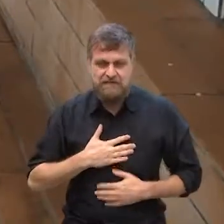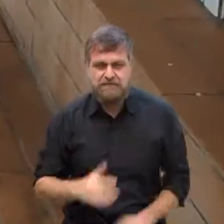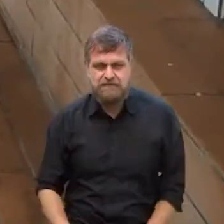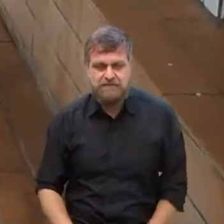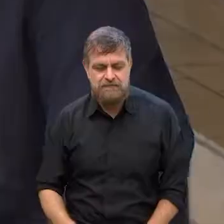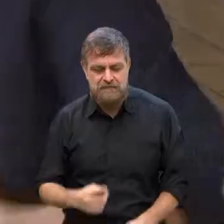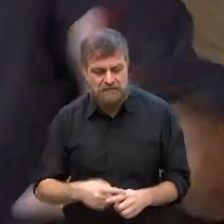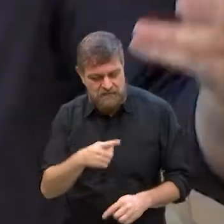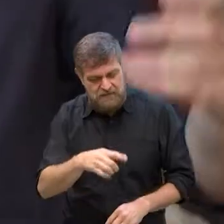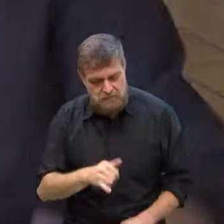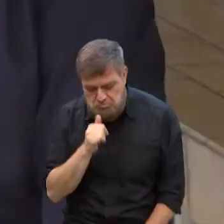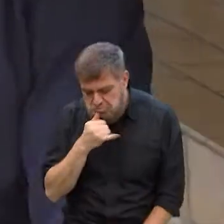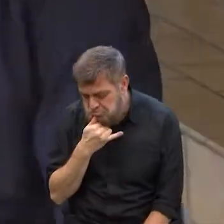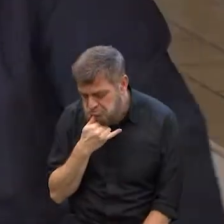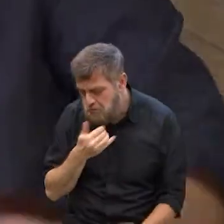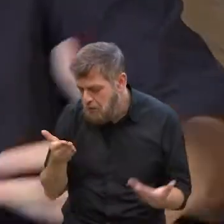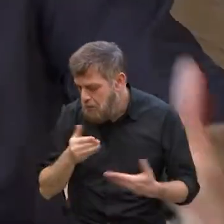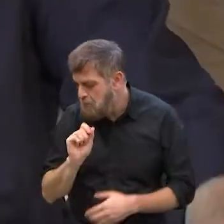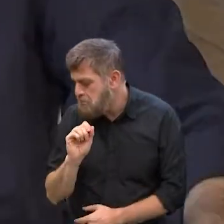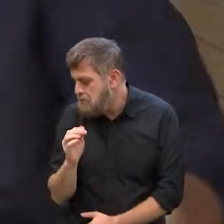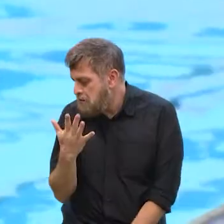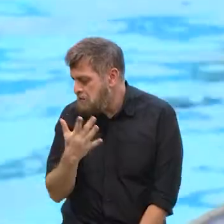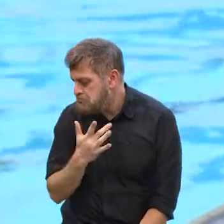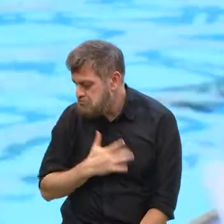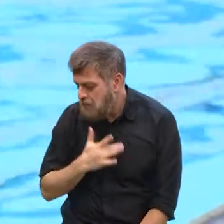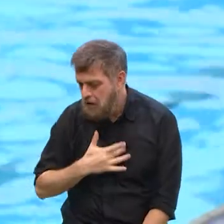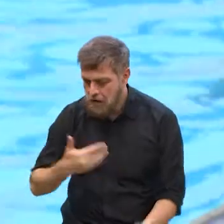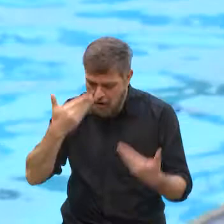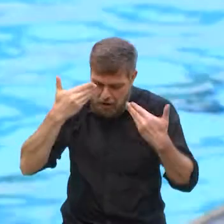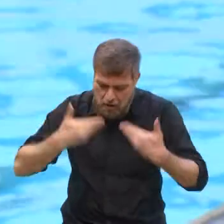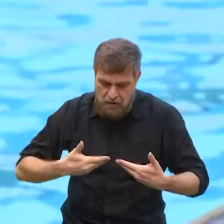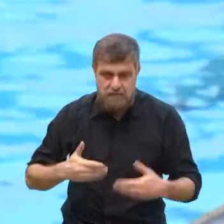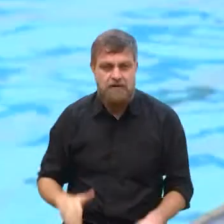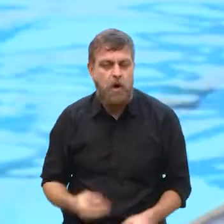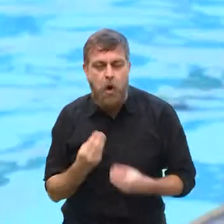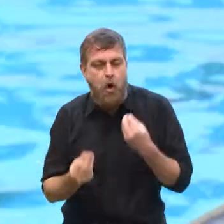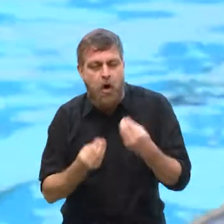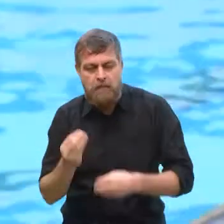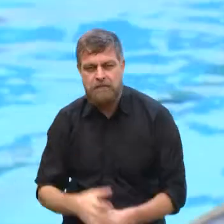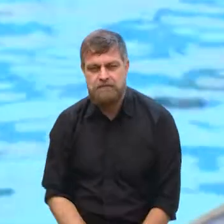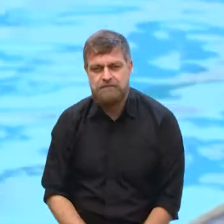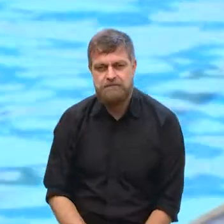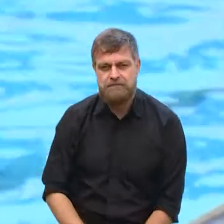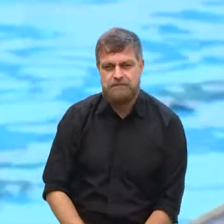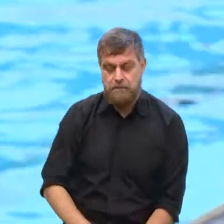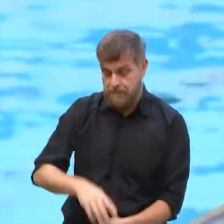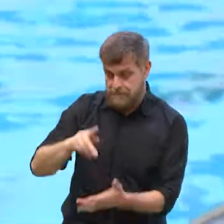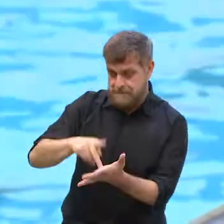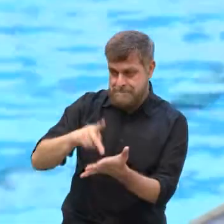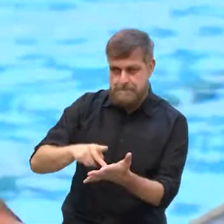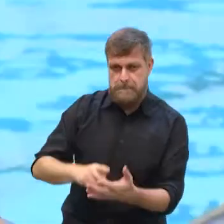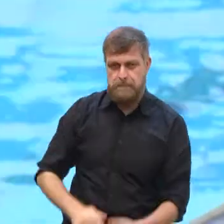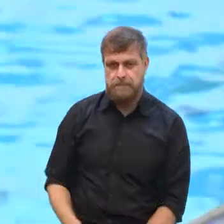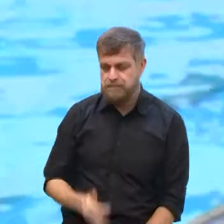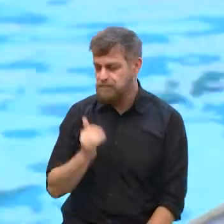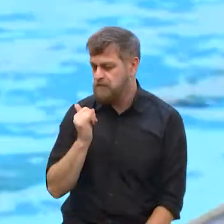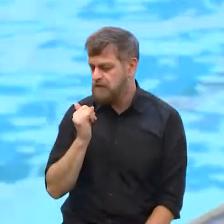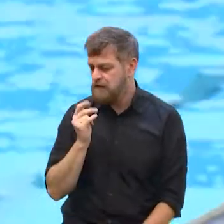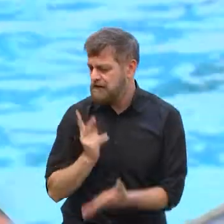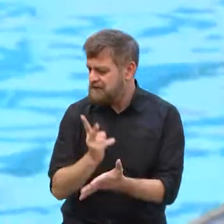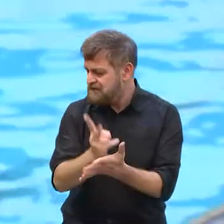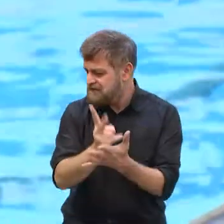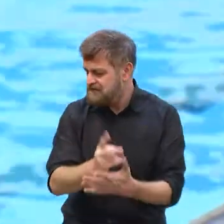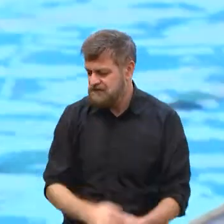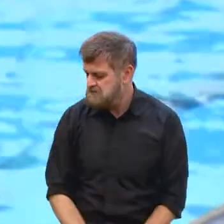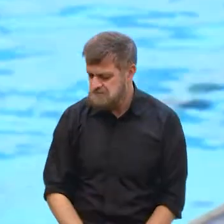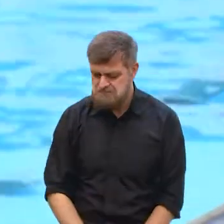ou você ficava chateado? Poxa, olha o que aconteceu comigo de novo. Como é que você levava isso? Olha, na verdade, assim, eu sempre busquei